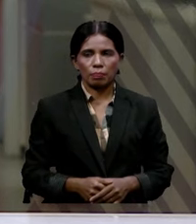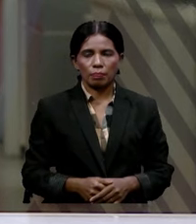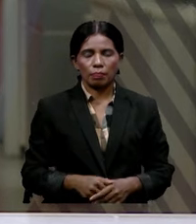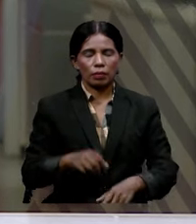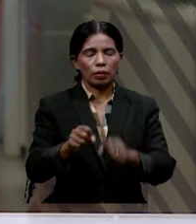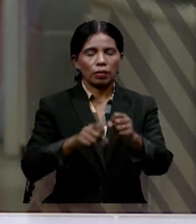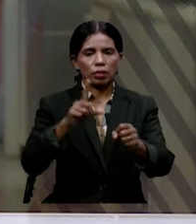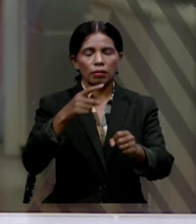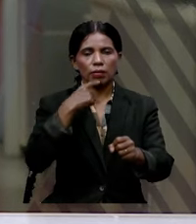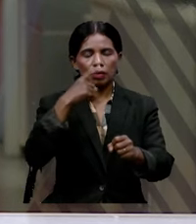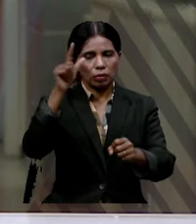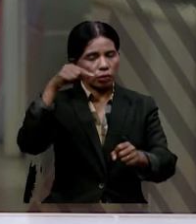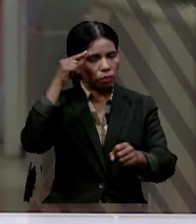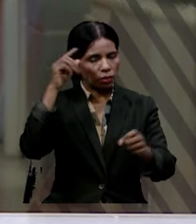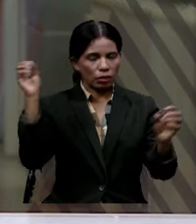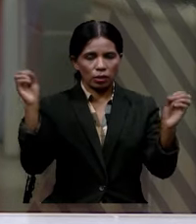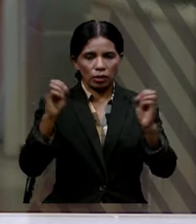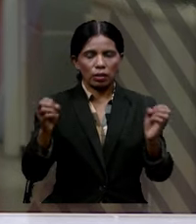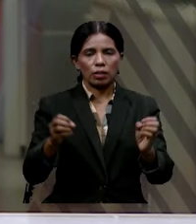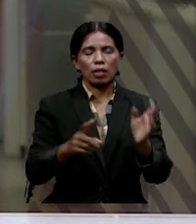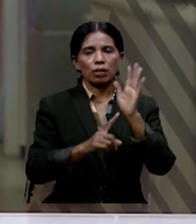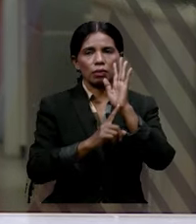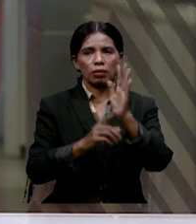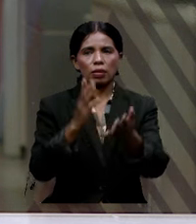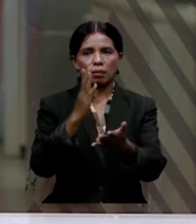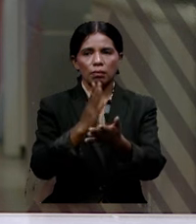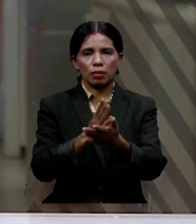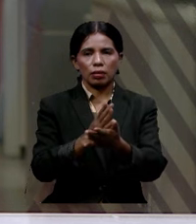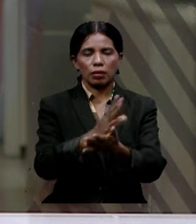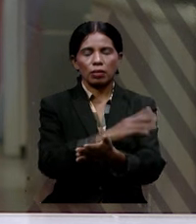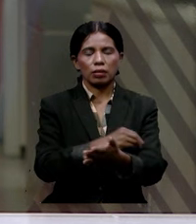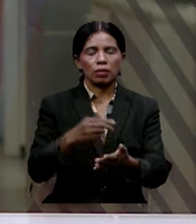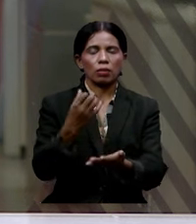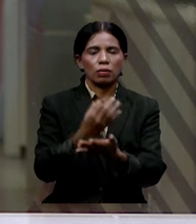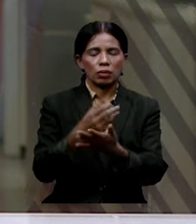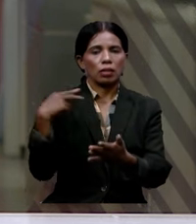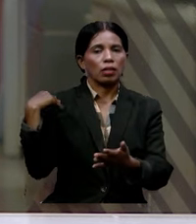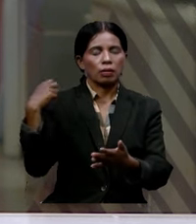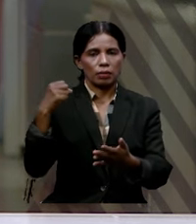Sociedade civil considera governo Lahia evidência forte para Bolsa Hagbit.